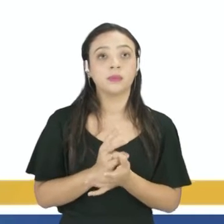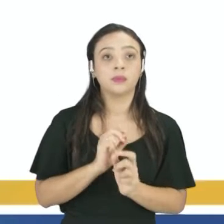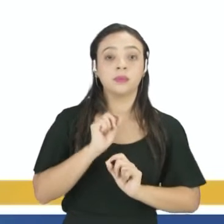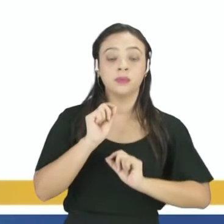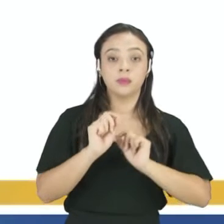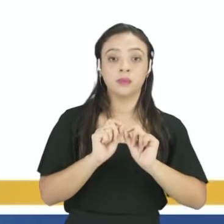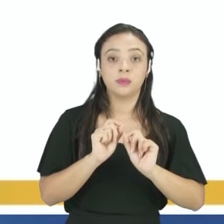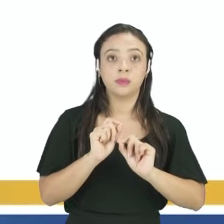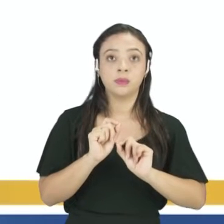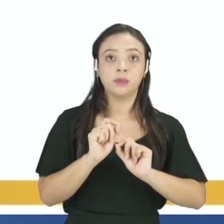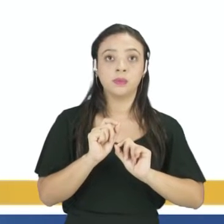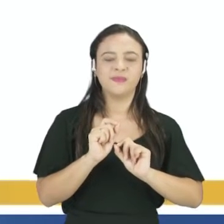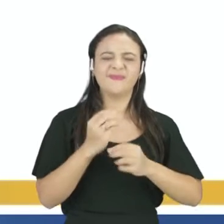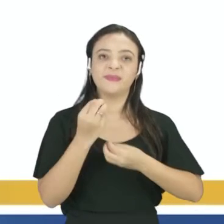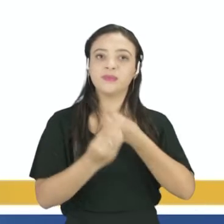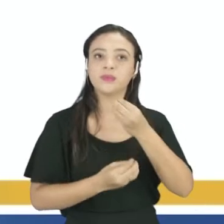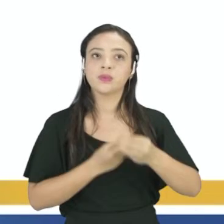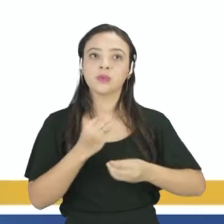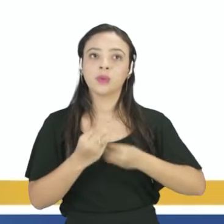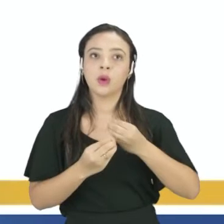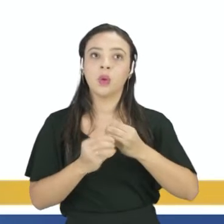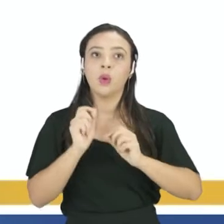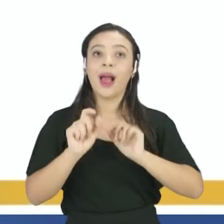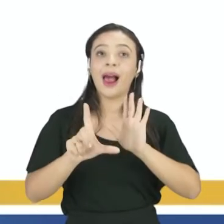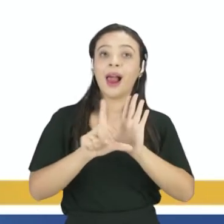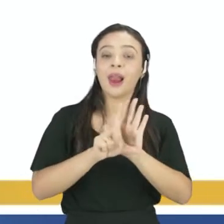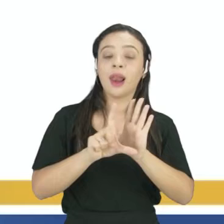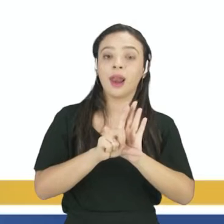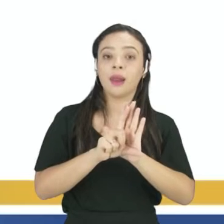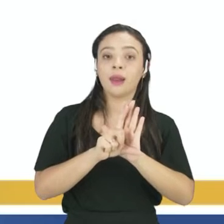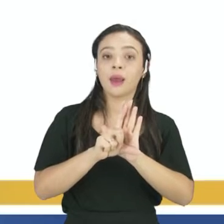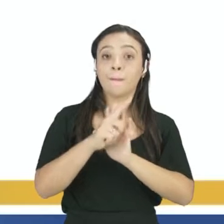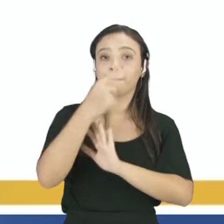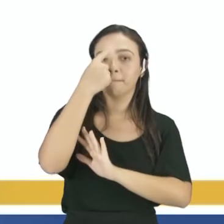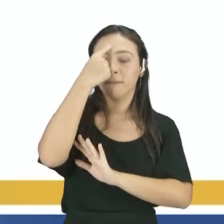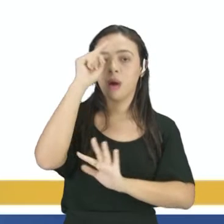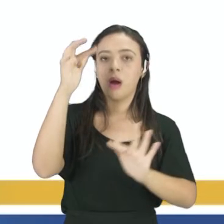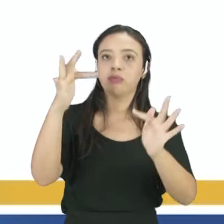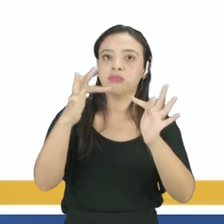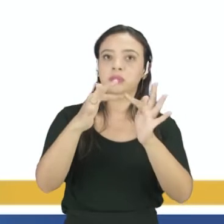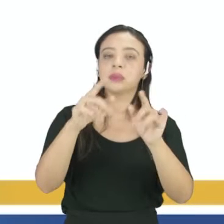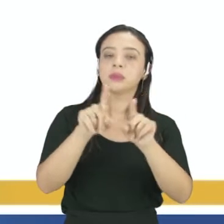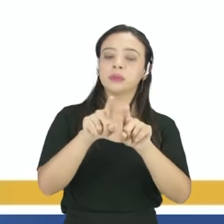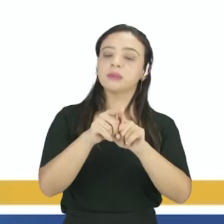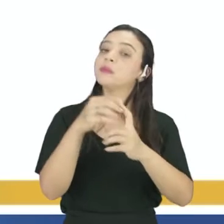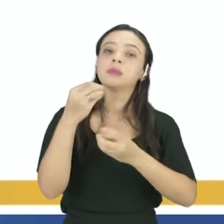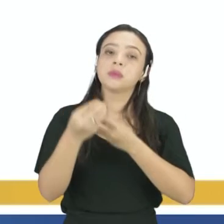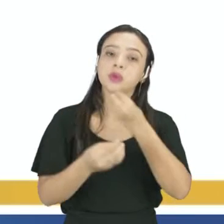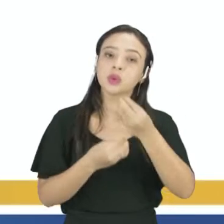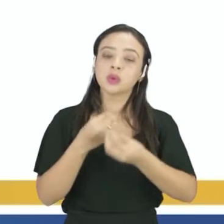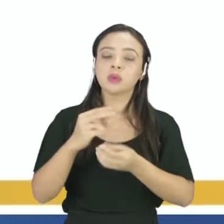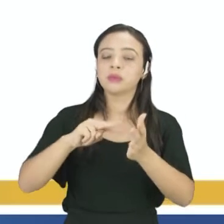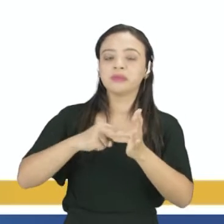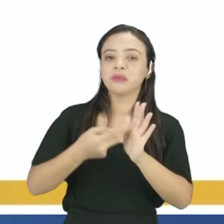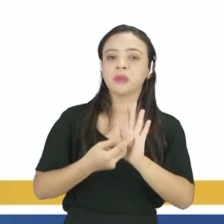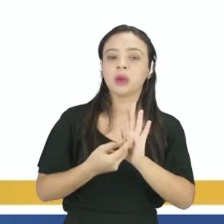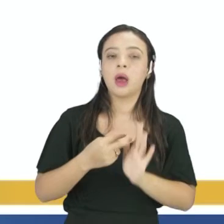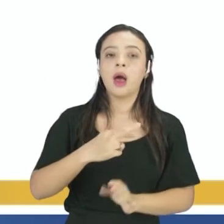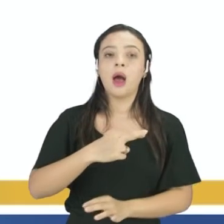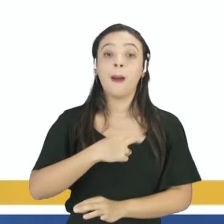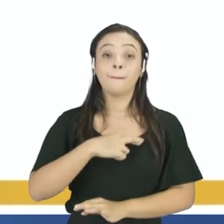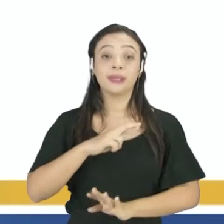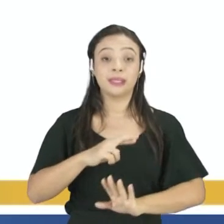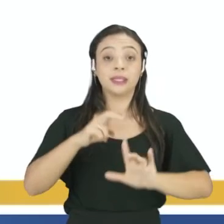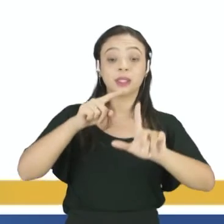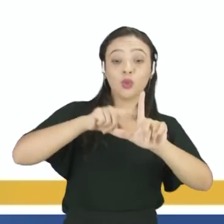antecessor do seu quadrado. Como seria a lei de formação dessa função? E como seria a sua representação gráfica?